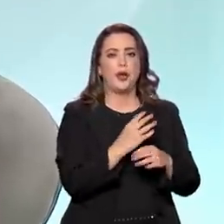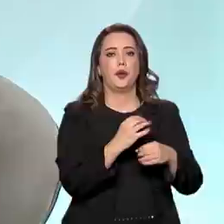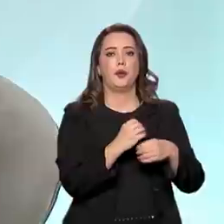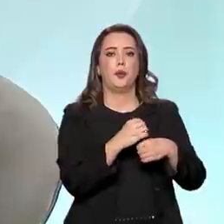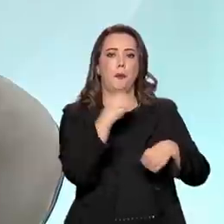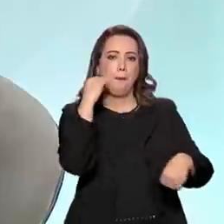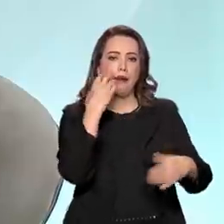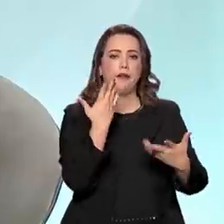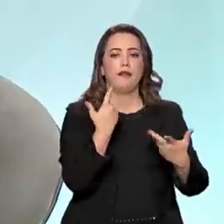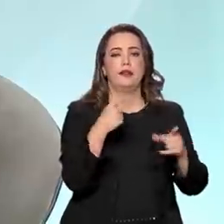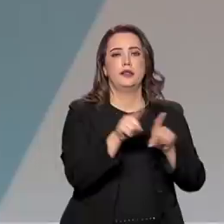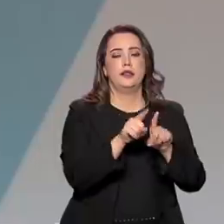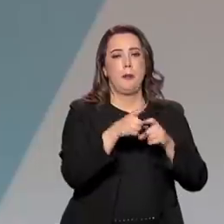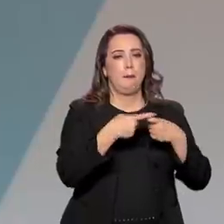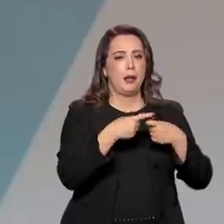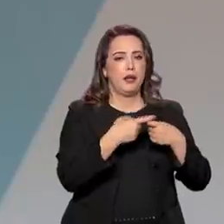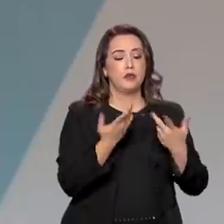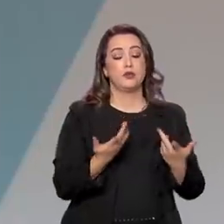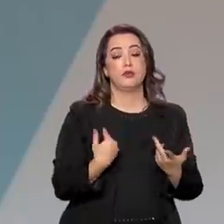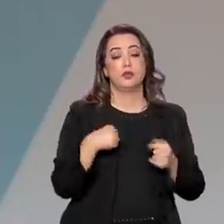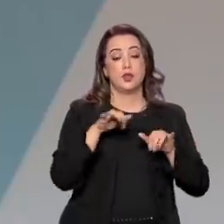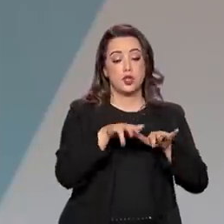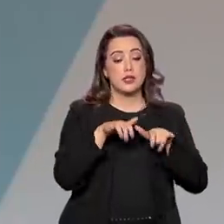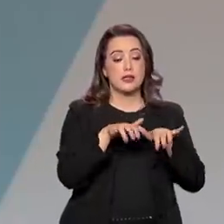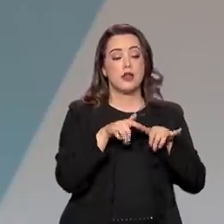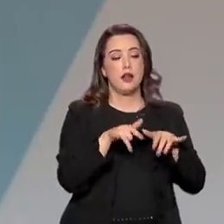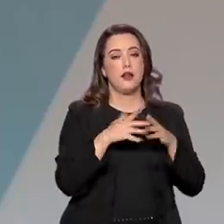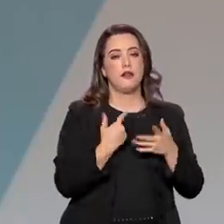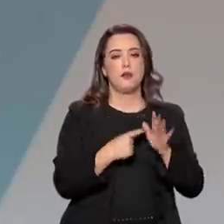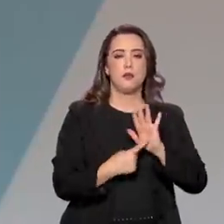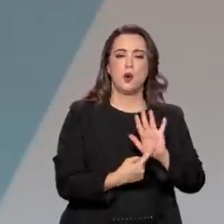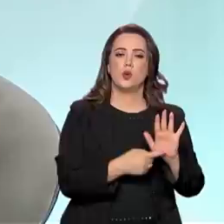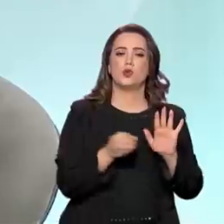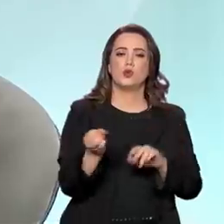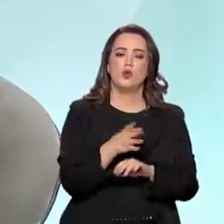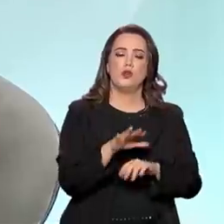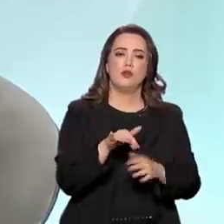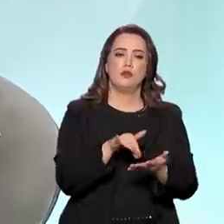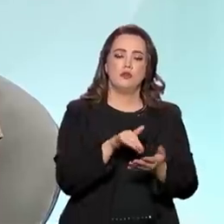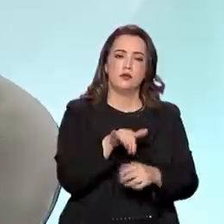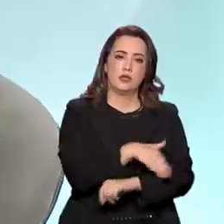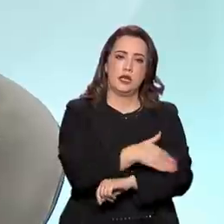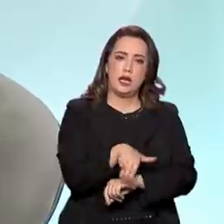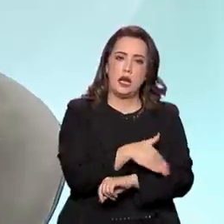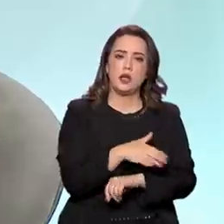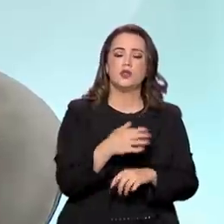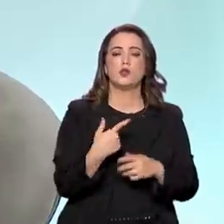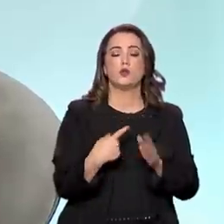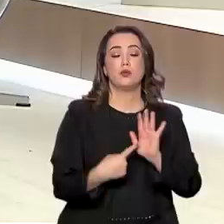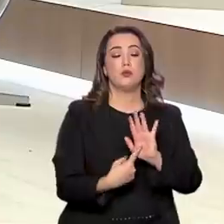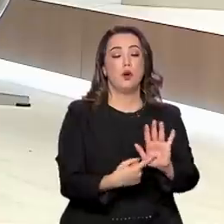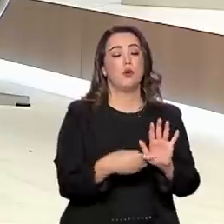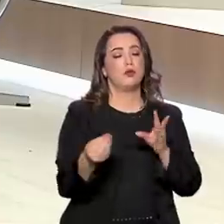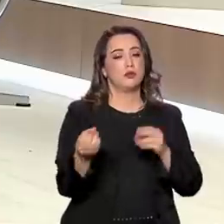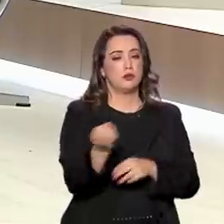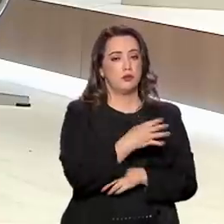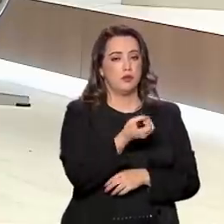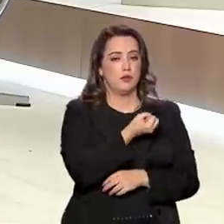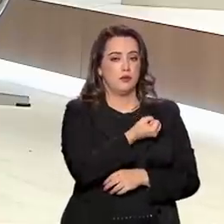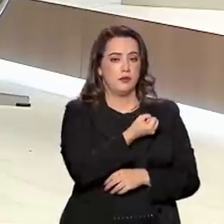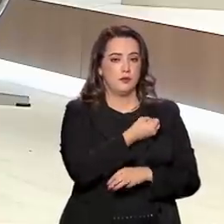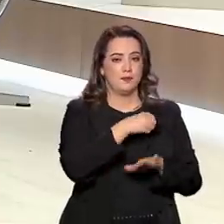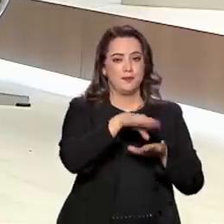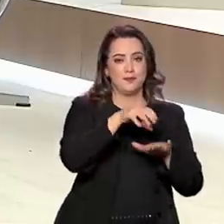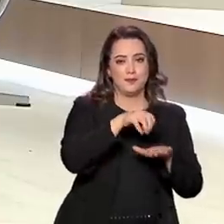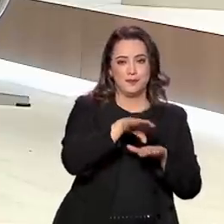né a gente quando fazer o cadastro dele e bota agora ele é médico atualiza endereços né atrás atualização dos dados dele agora